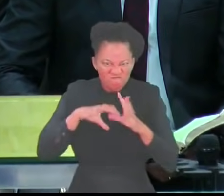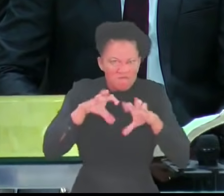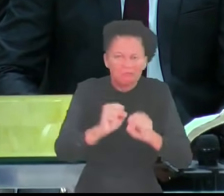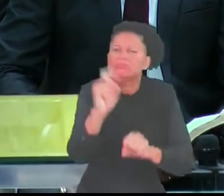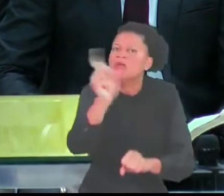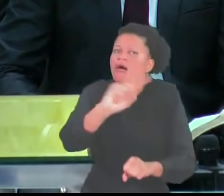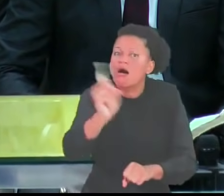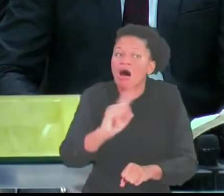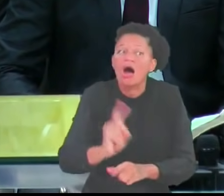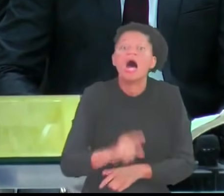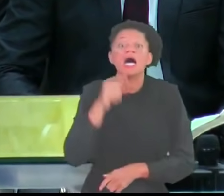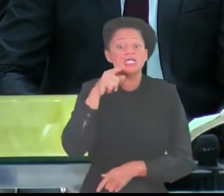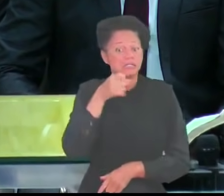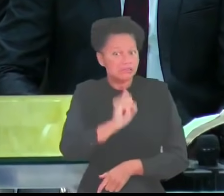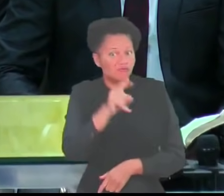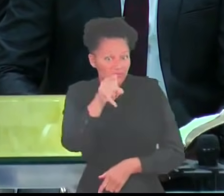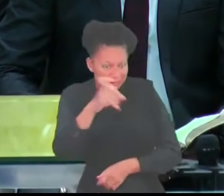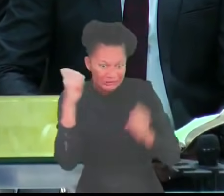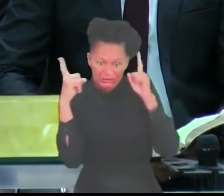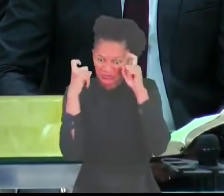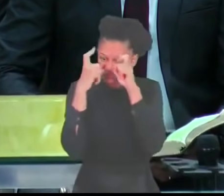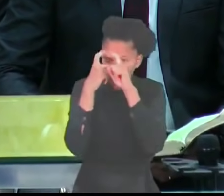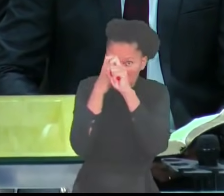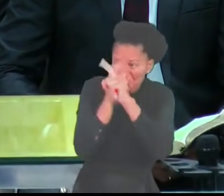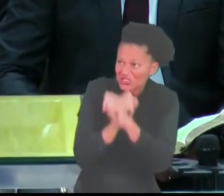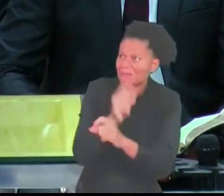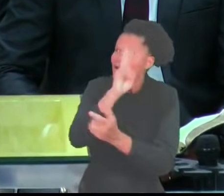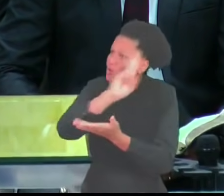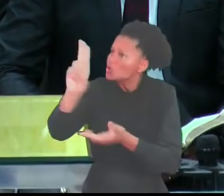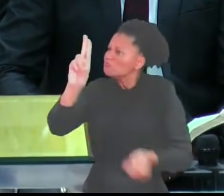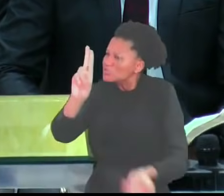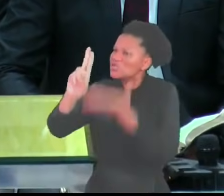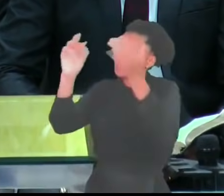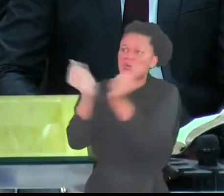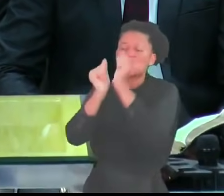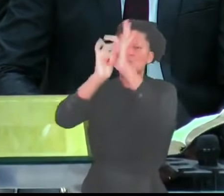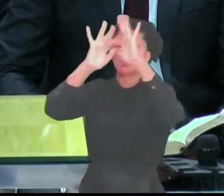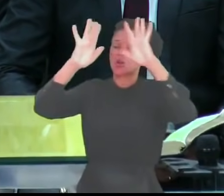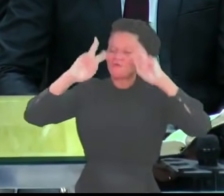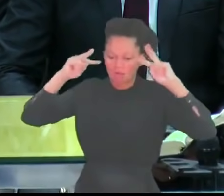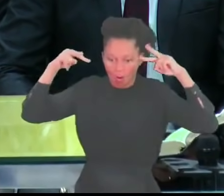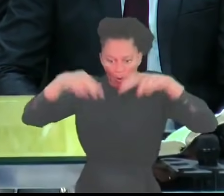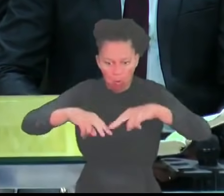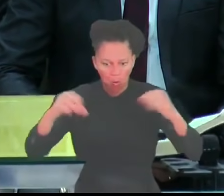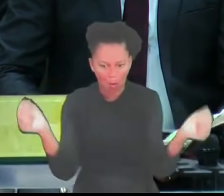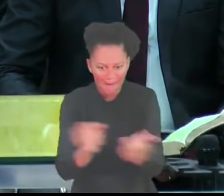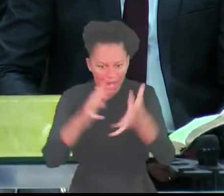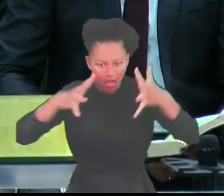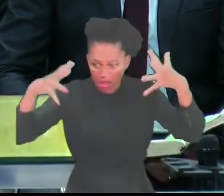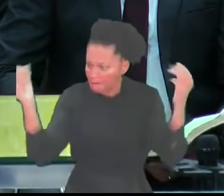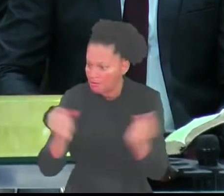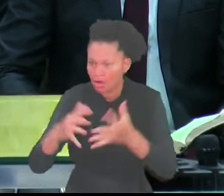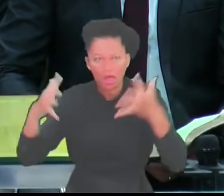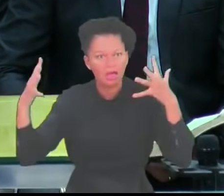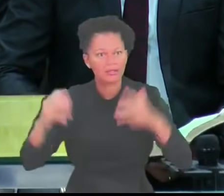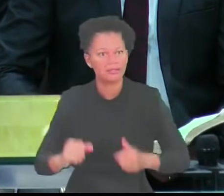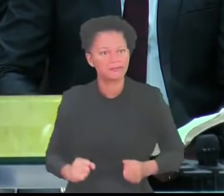que você passe por um vale, é para o nome dele ser glorificado. E você vê milagres lá na frente.